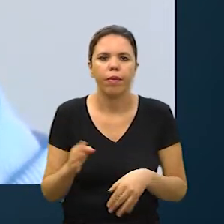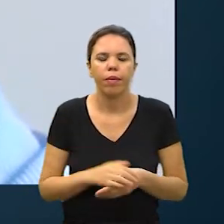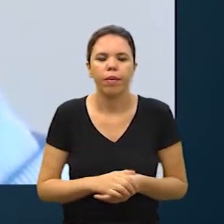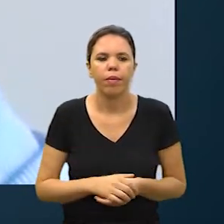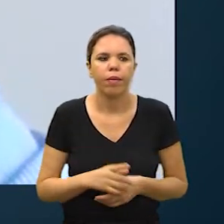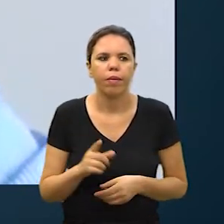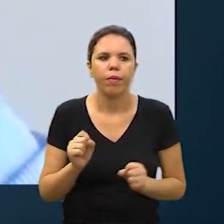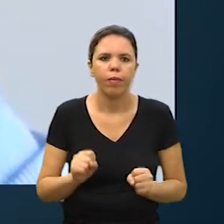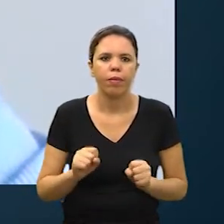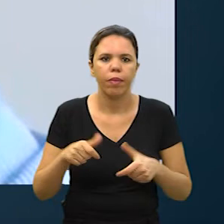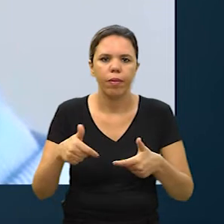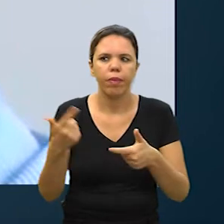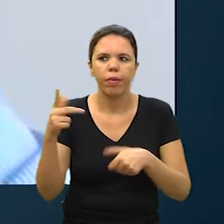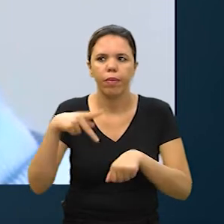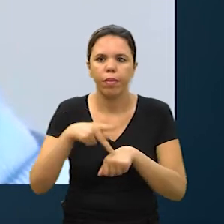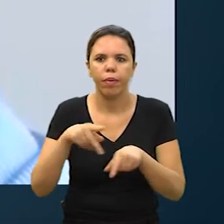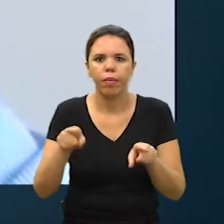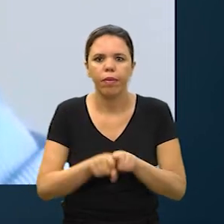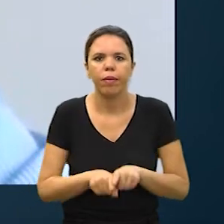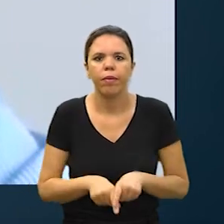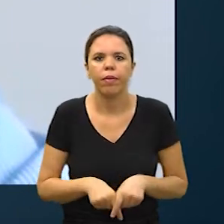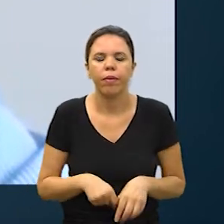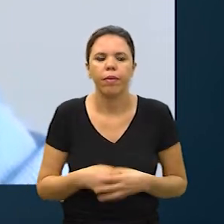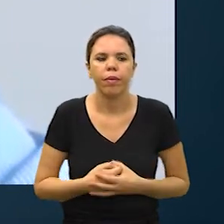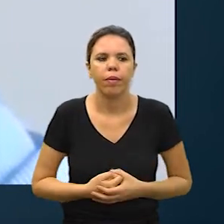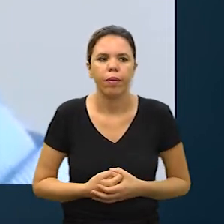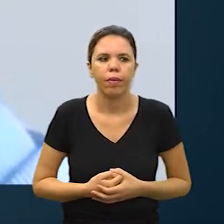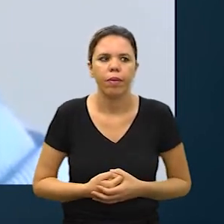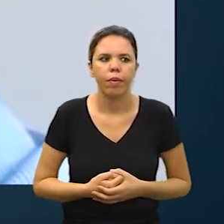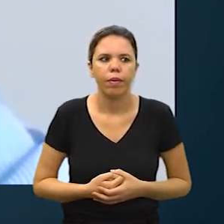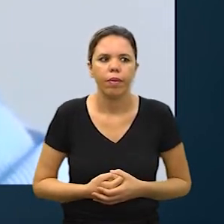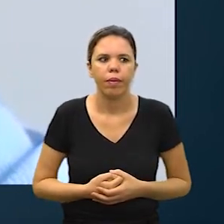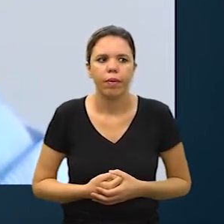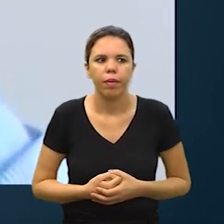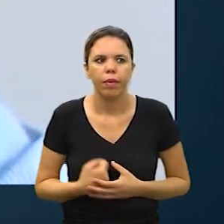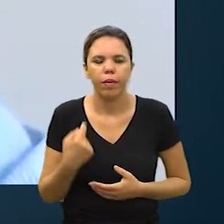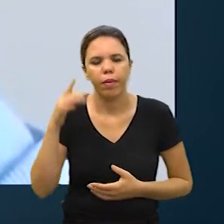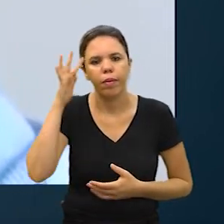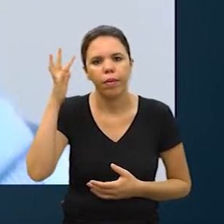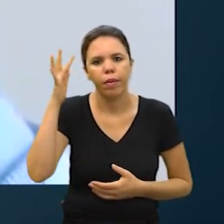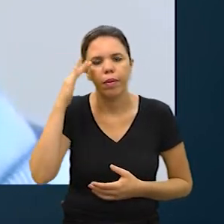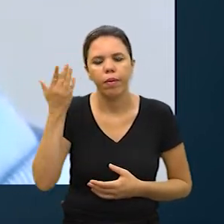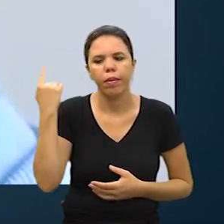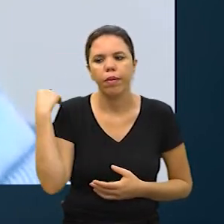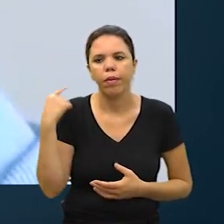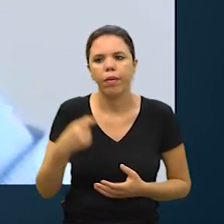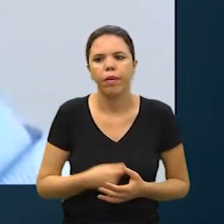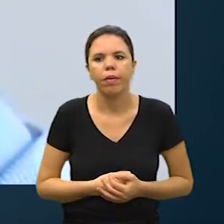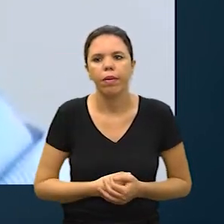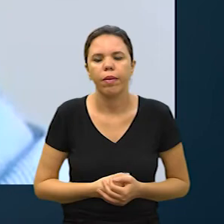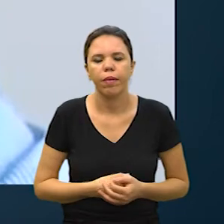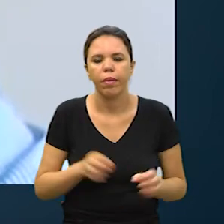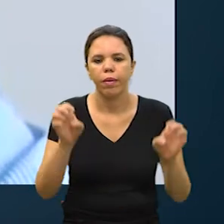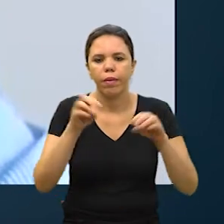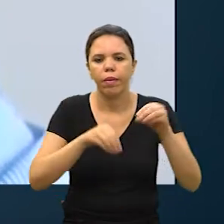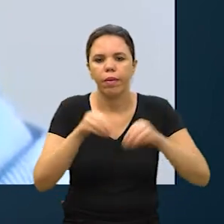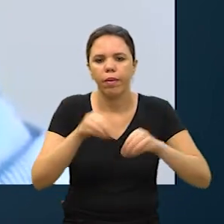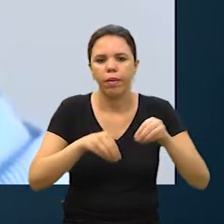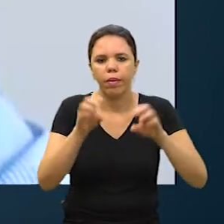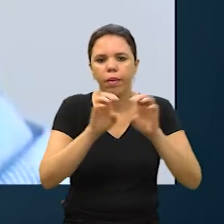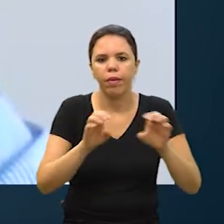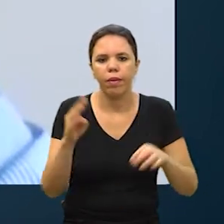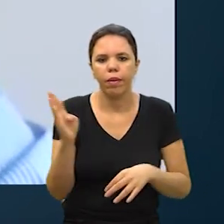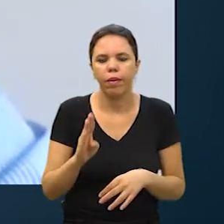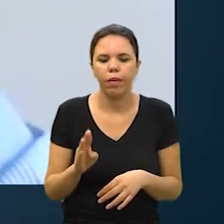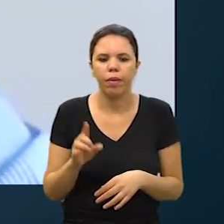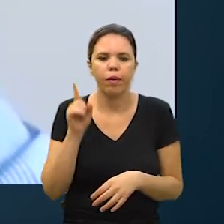e ela poder atuar em outros países. Então aquela situação que nós imaginávamos no passado, para montar uma estrutura, eu tenho que sair do